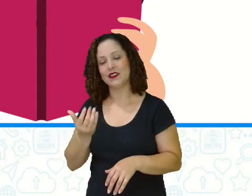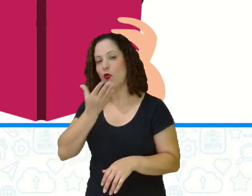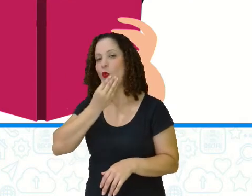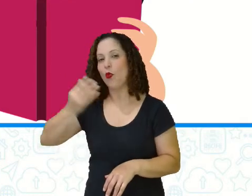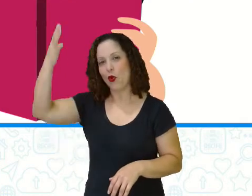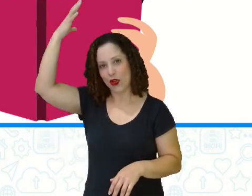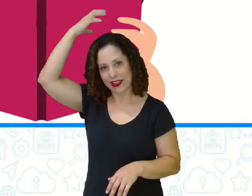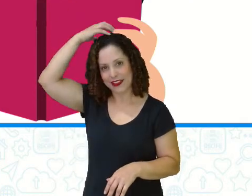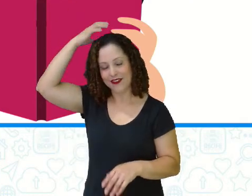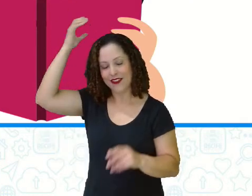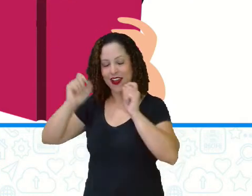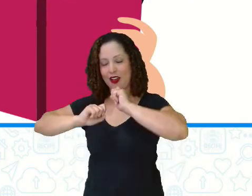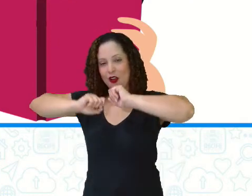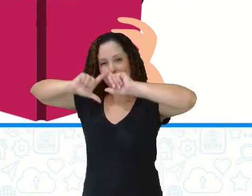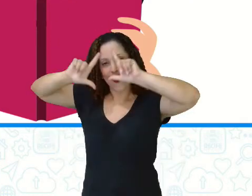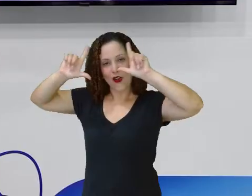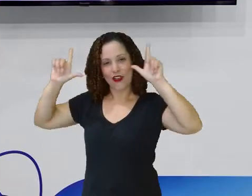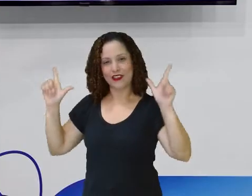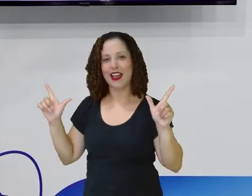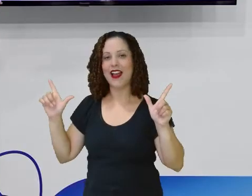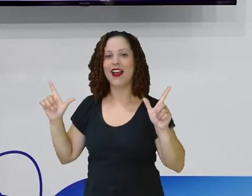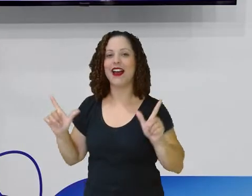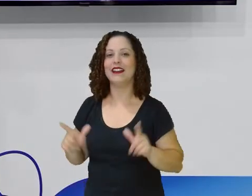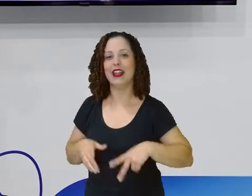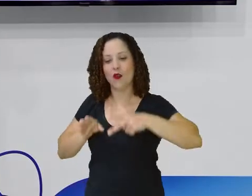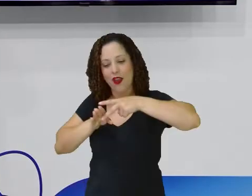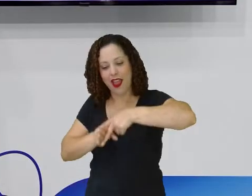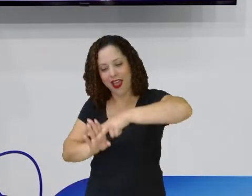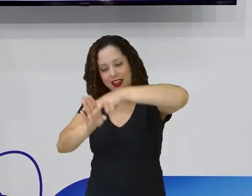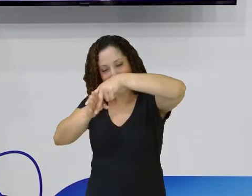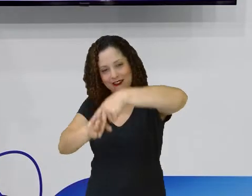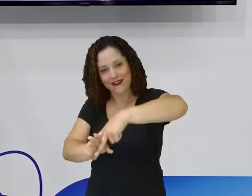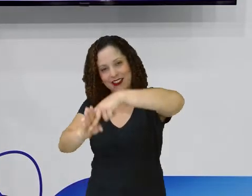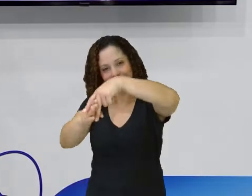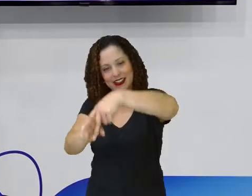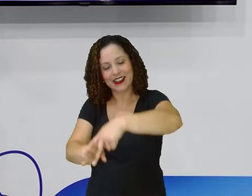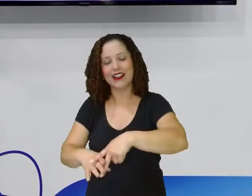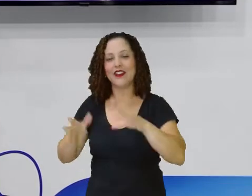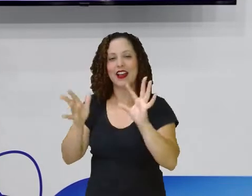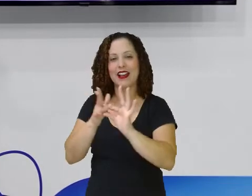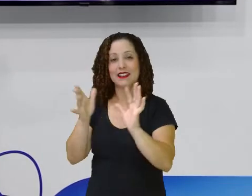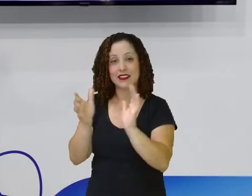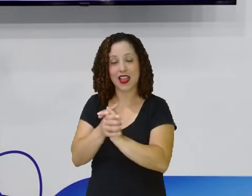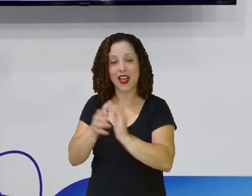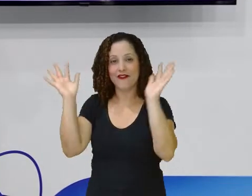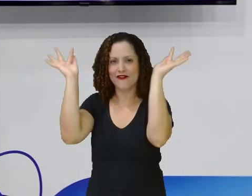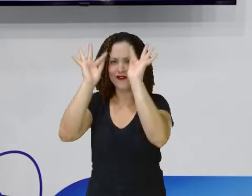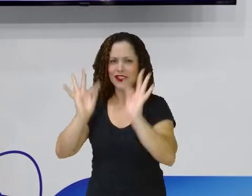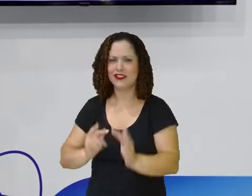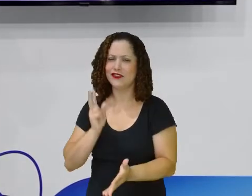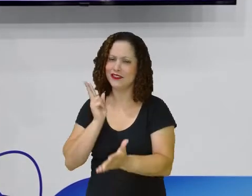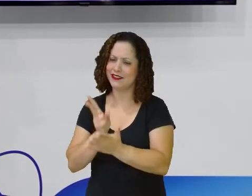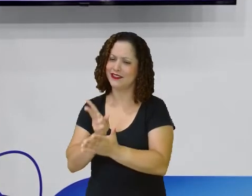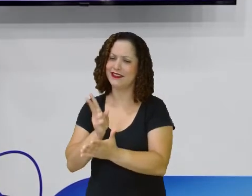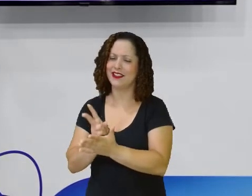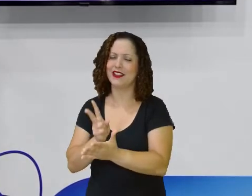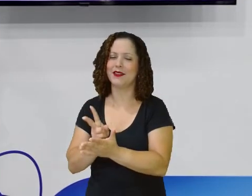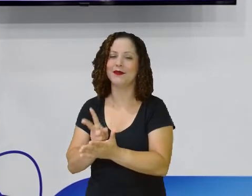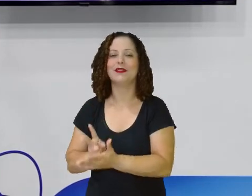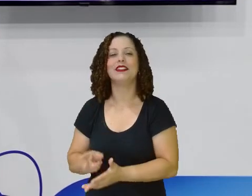vai acordá-la, vai colocar em seu cavalo, eles vão casar e serão felizes para sempre. É um